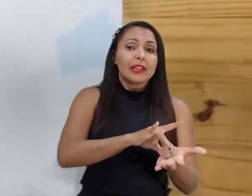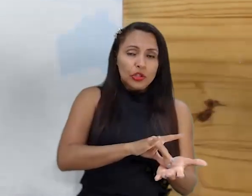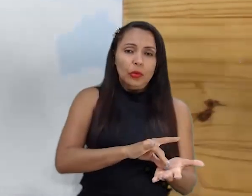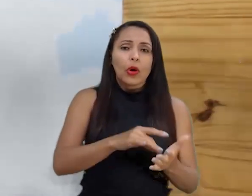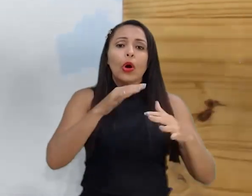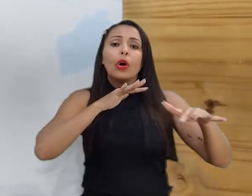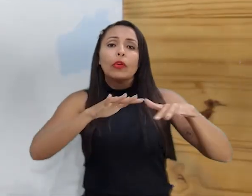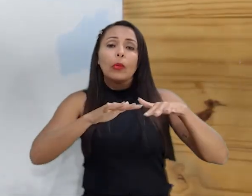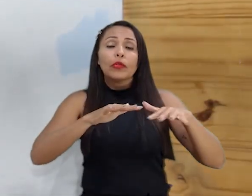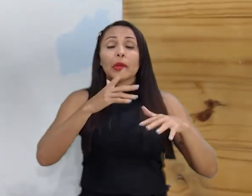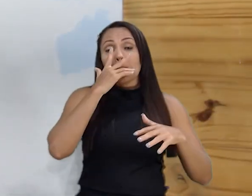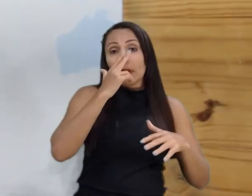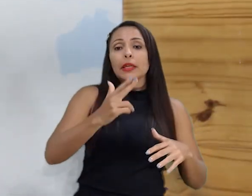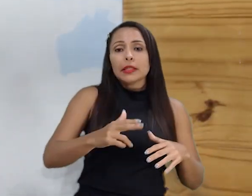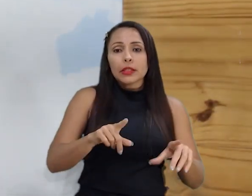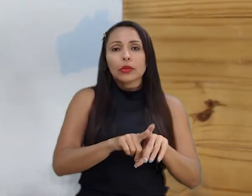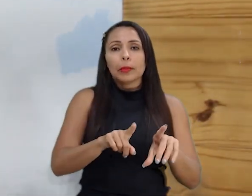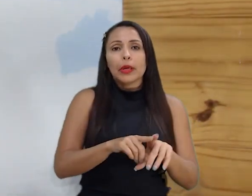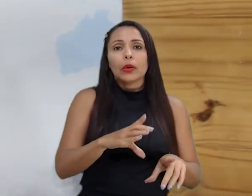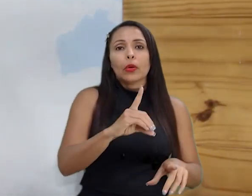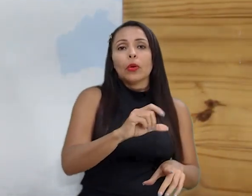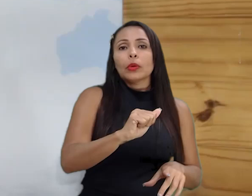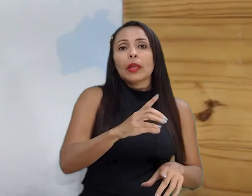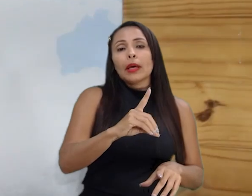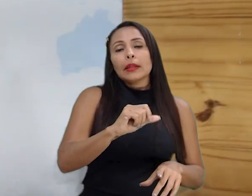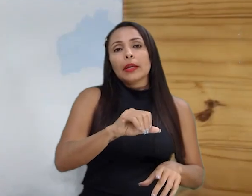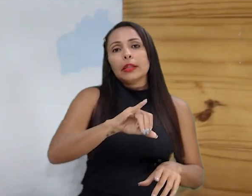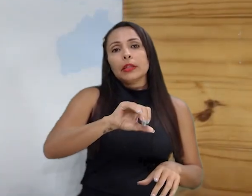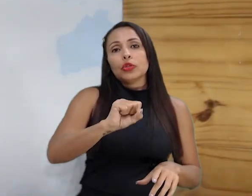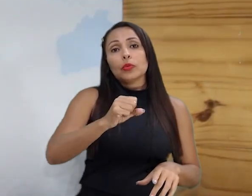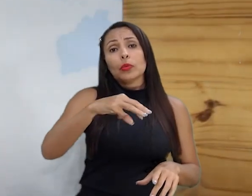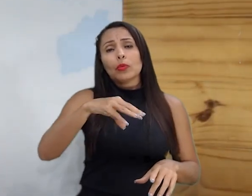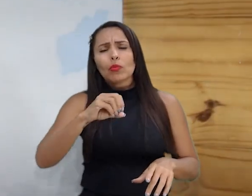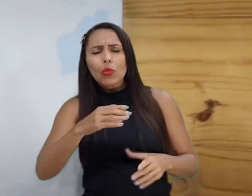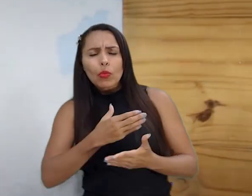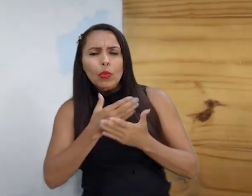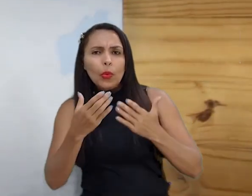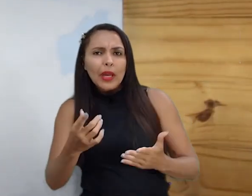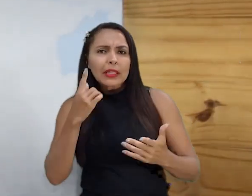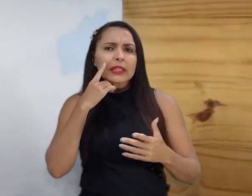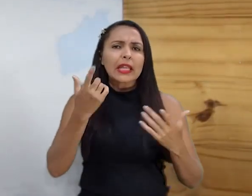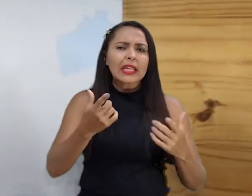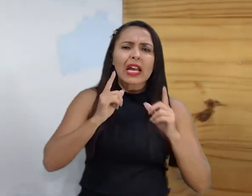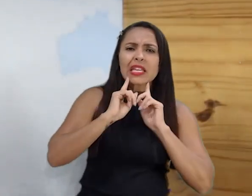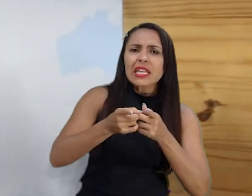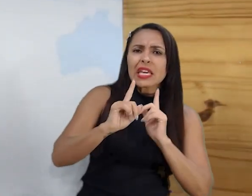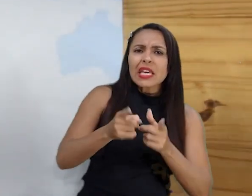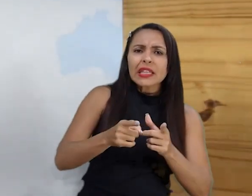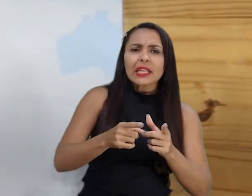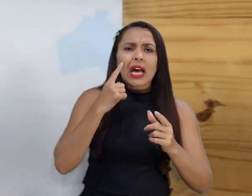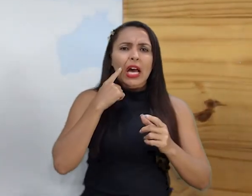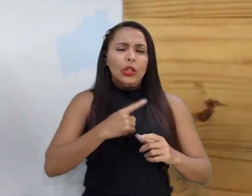foi um movimento um pouco parecido com o dadaísmo. Só que enquanto o dadaísmo tinha essa questão da crítica, do protesto,